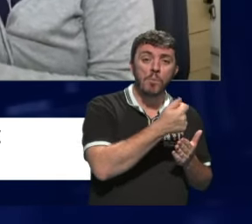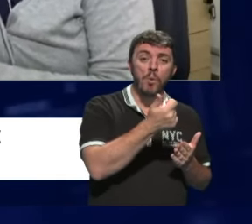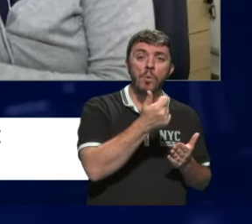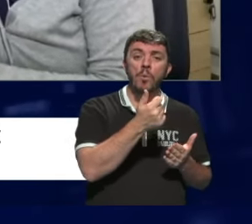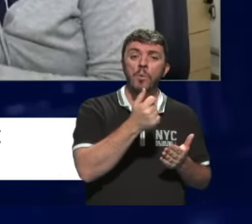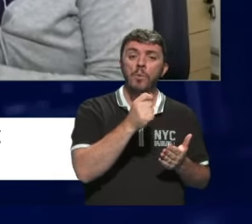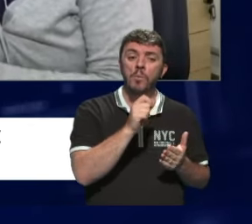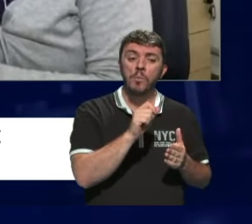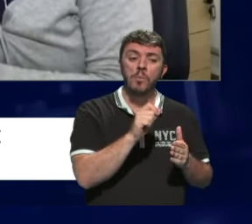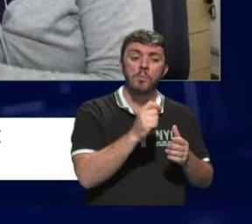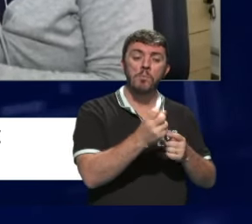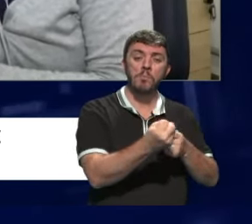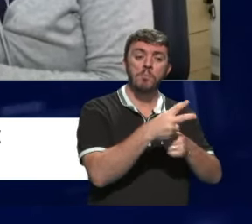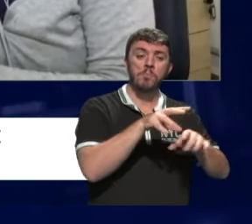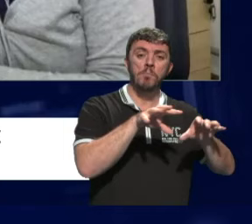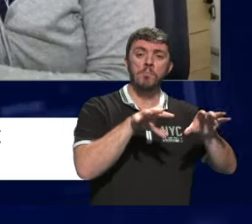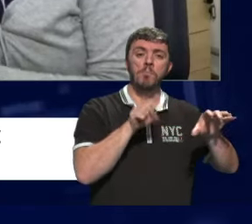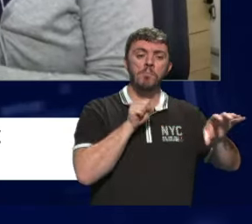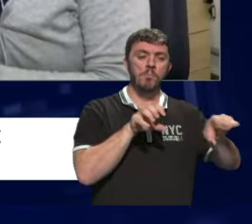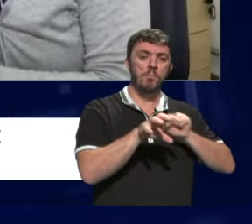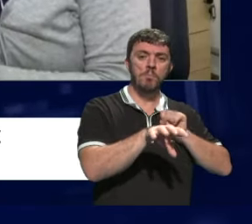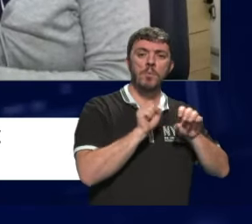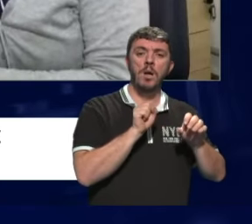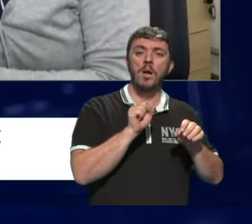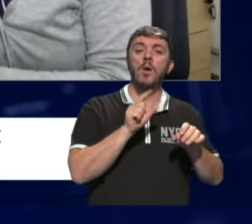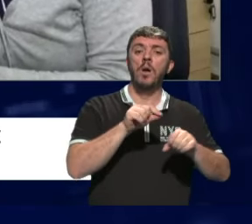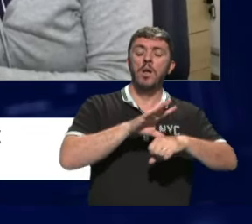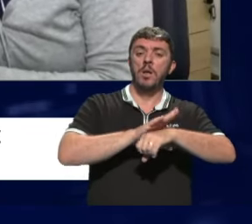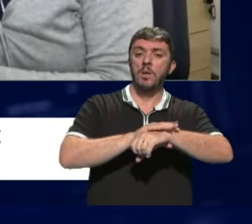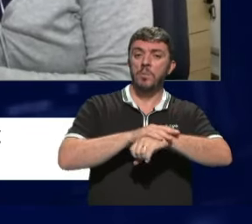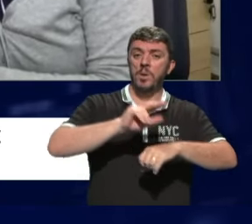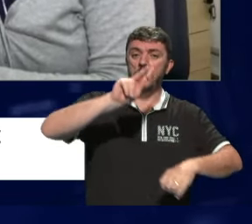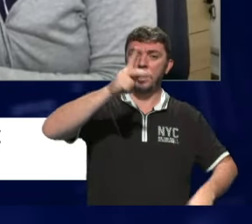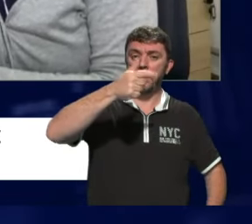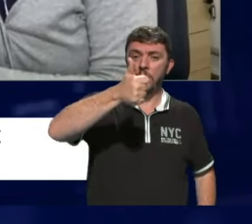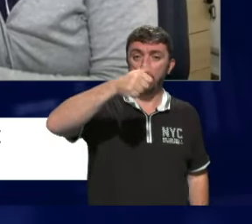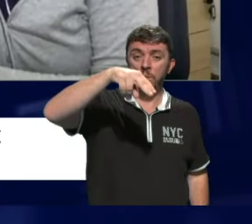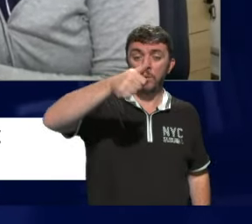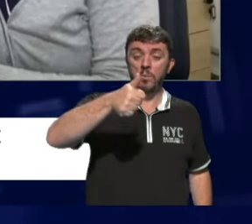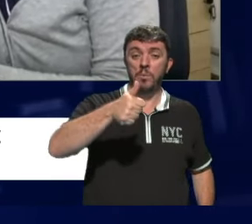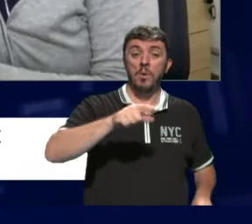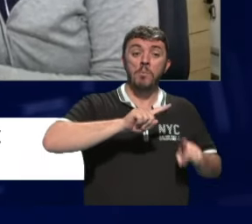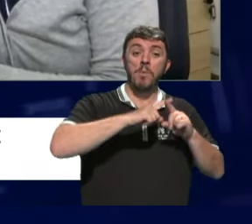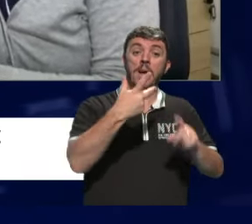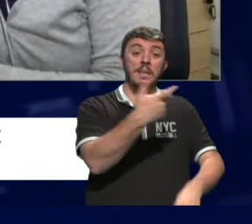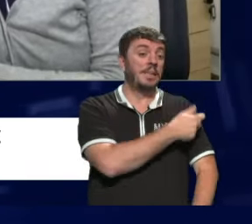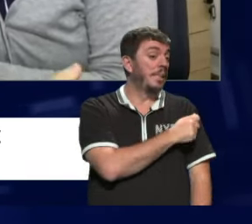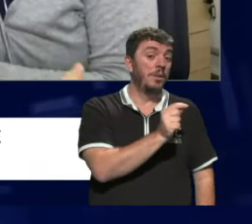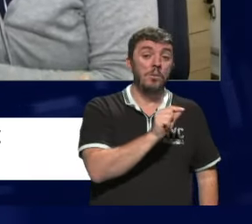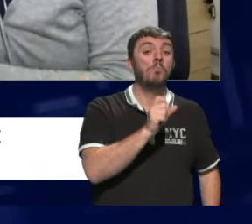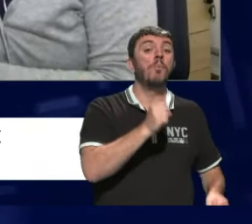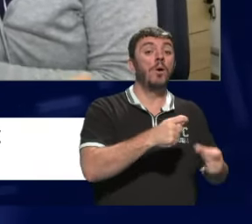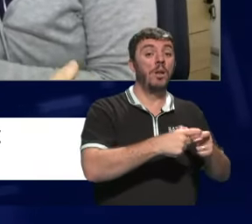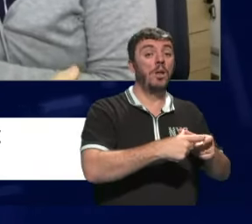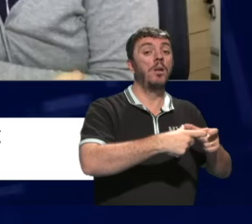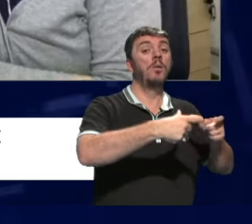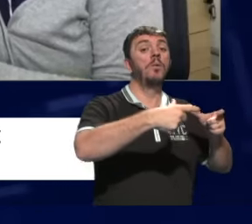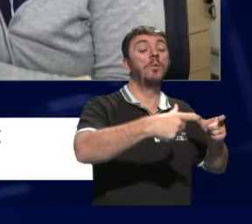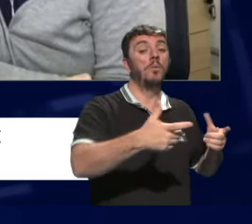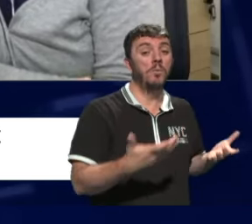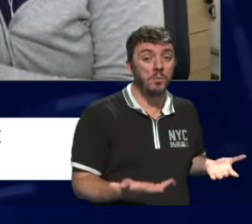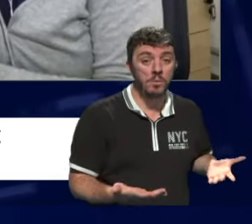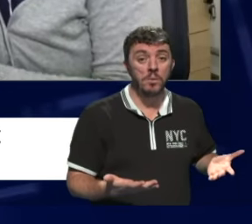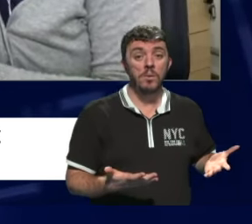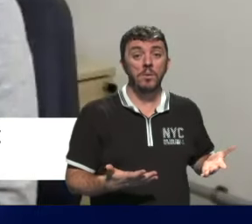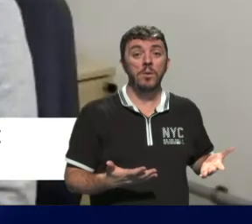mas isso não impede que daqui a alguns dias essa situação mude. Nós já tivemos anos anteriores surtos de influenza